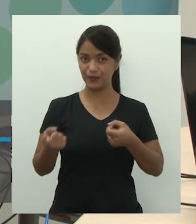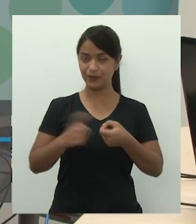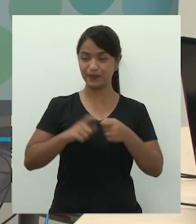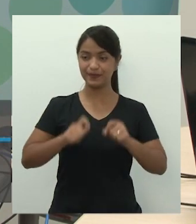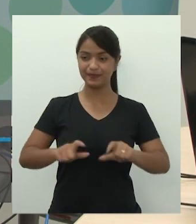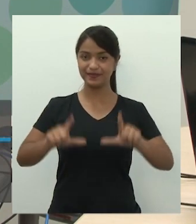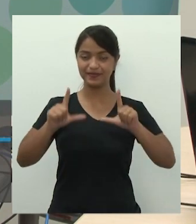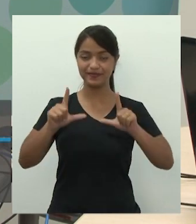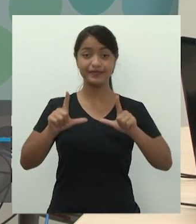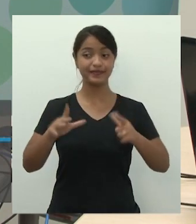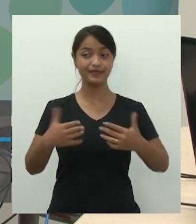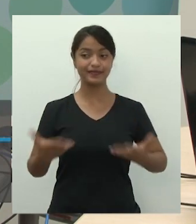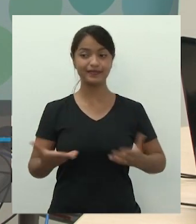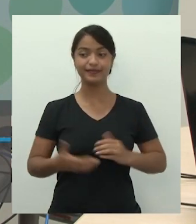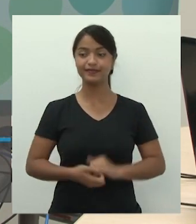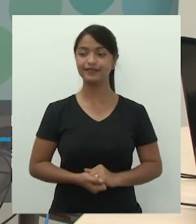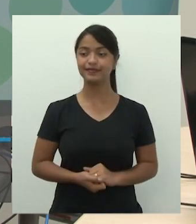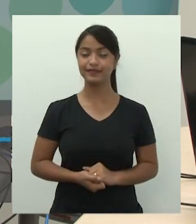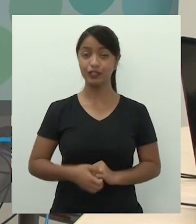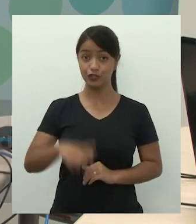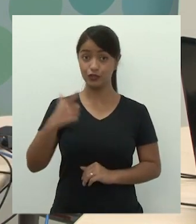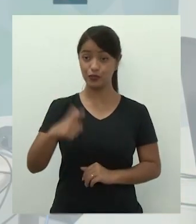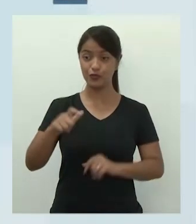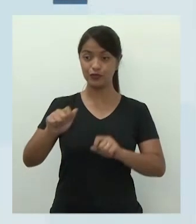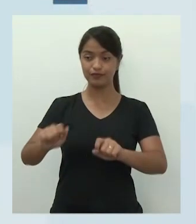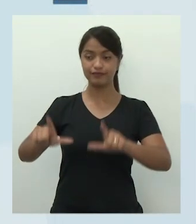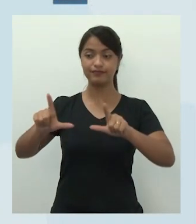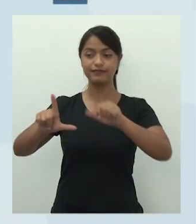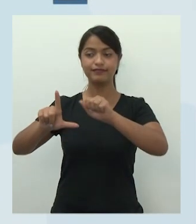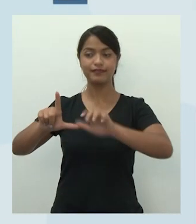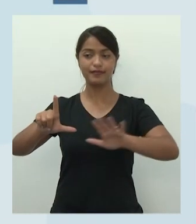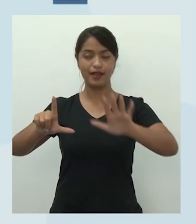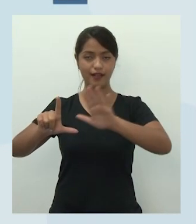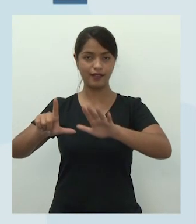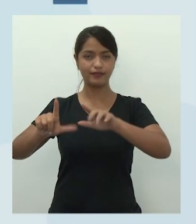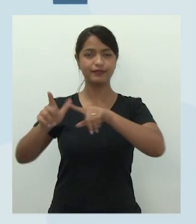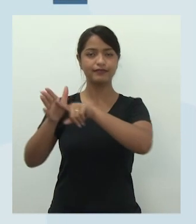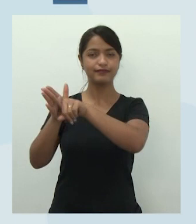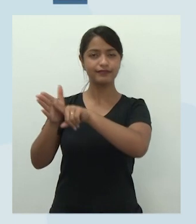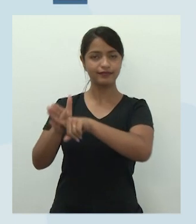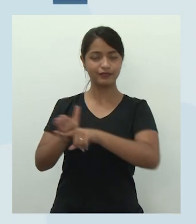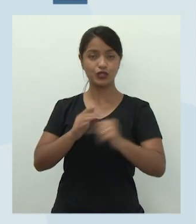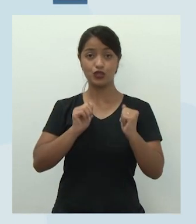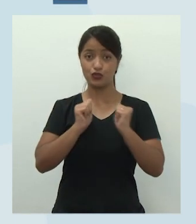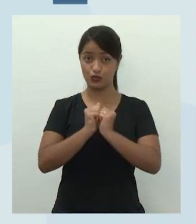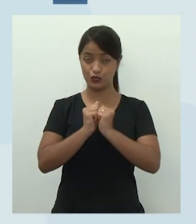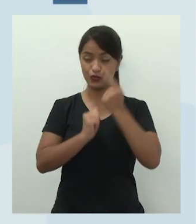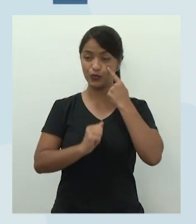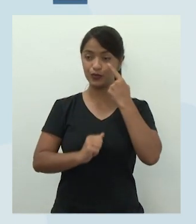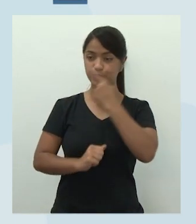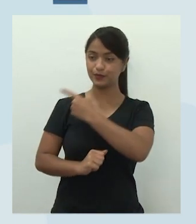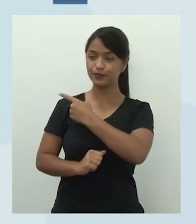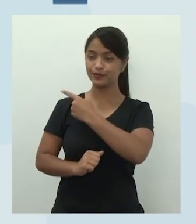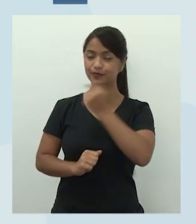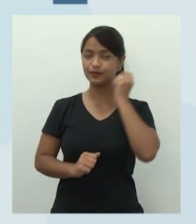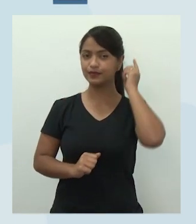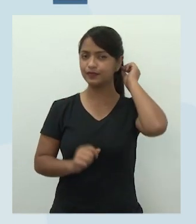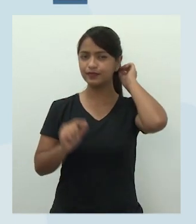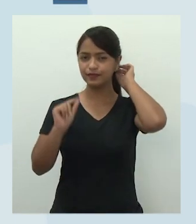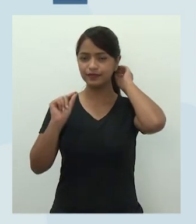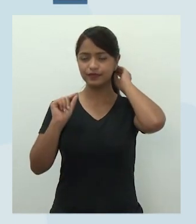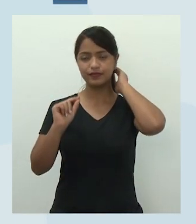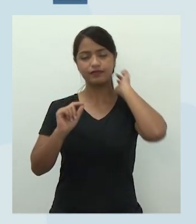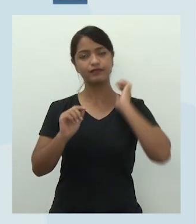Voltamos. Então, vamos aí voltar com a imagem na tela para vocês, para a gente fazer essa análise juntinhos. Então, vocês vejam aí que